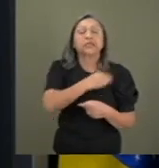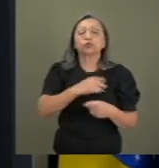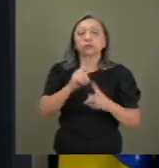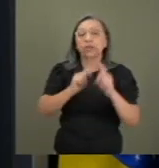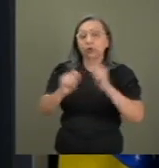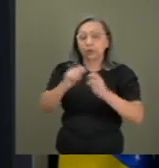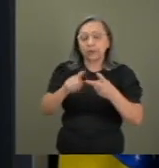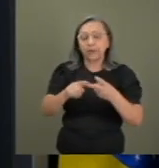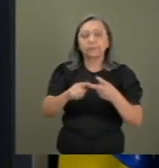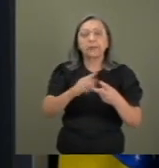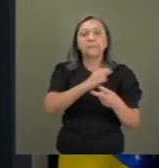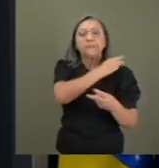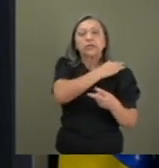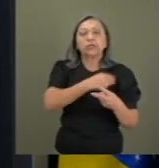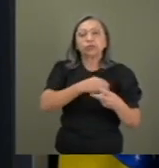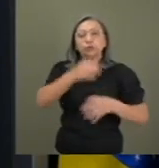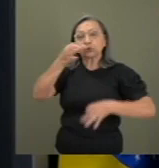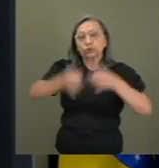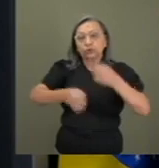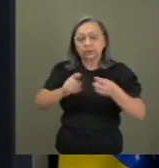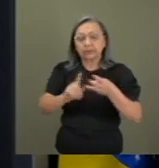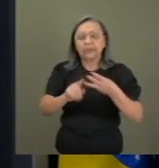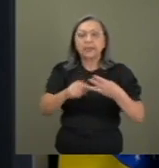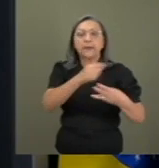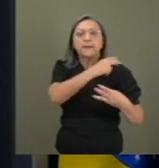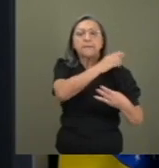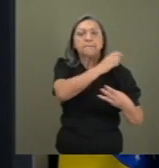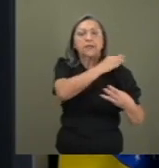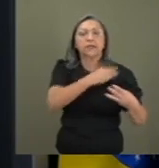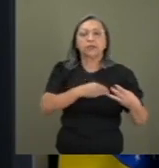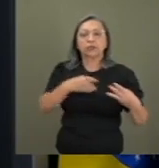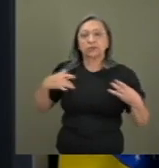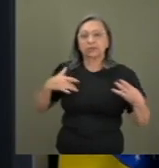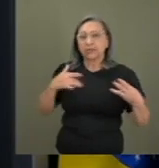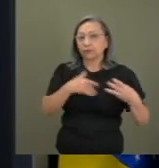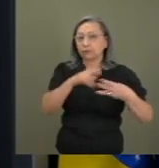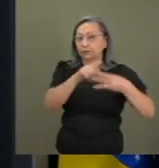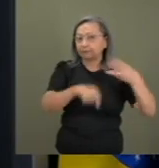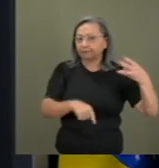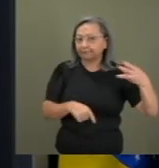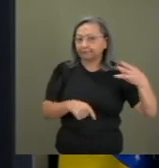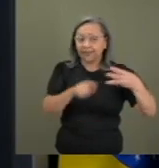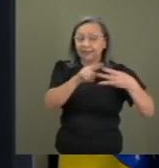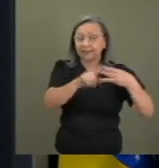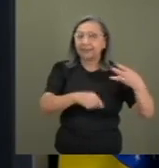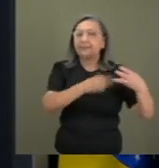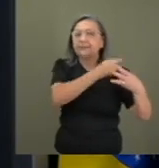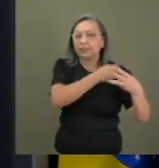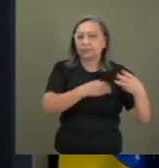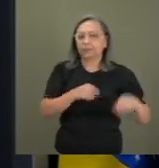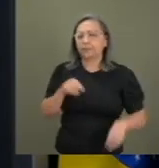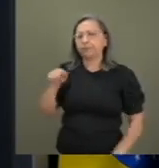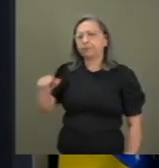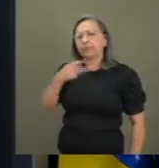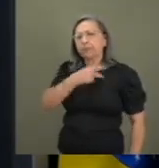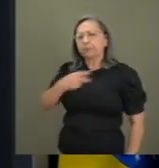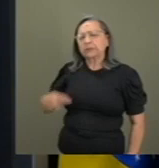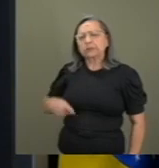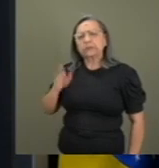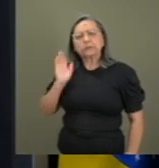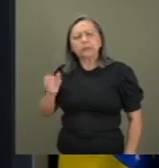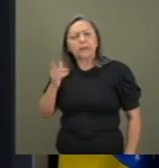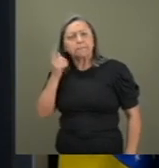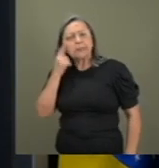Justiça e da Saúde. O presidente já manifestou até vontade de substituir o